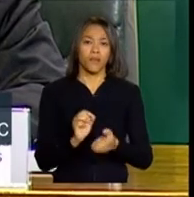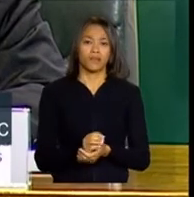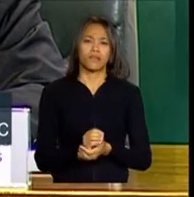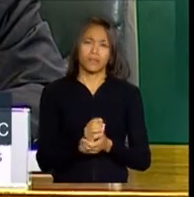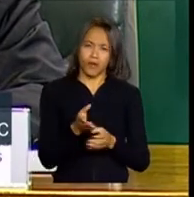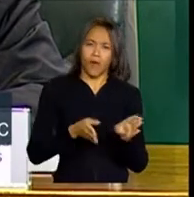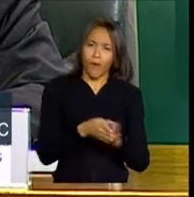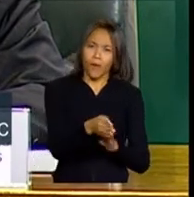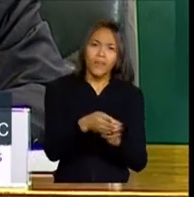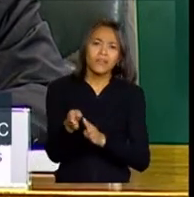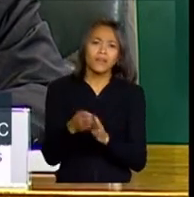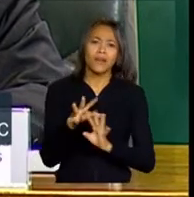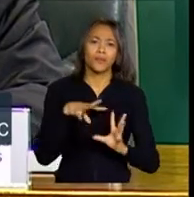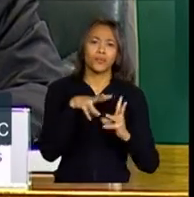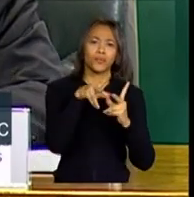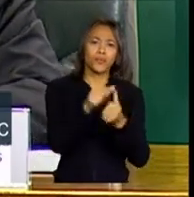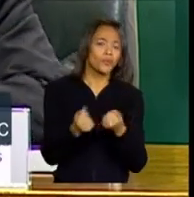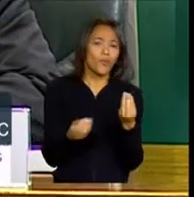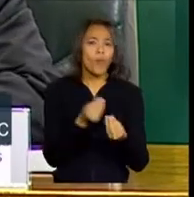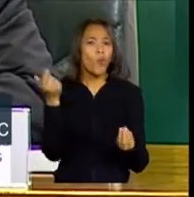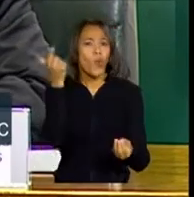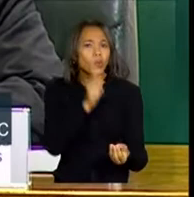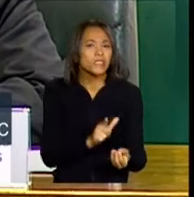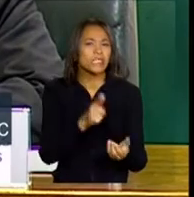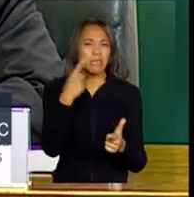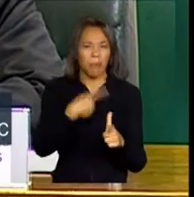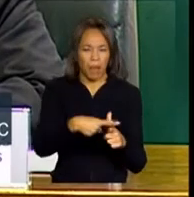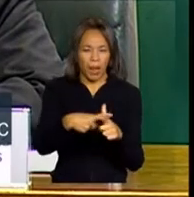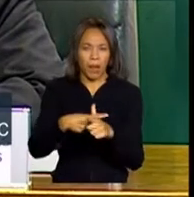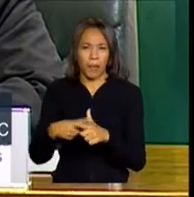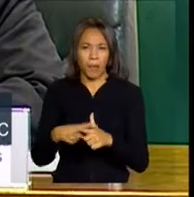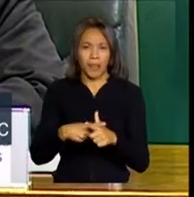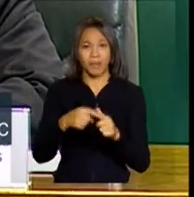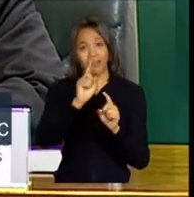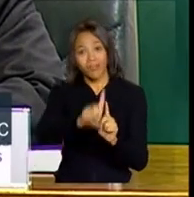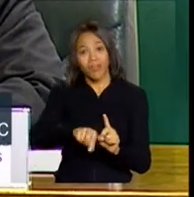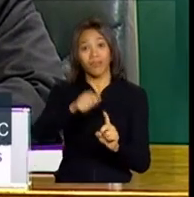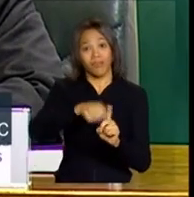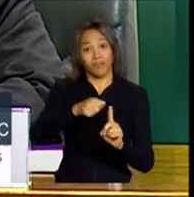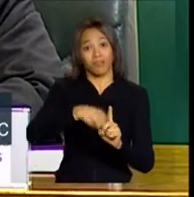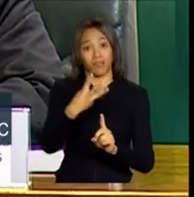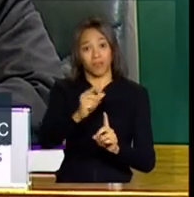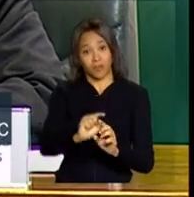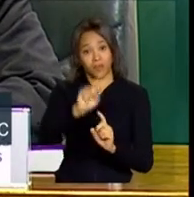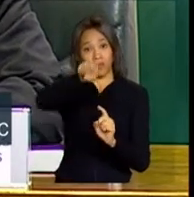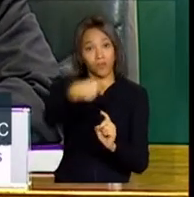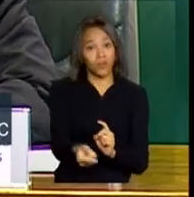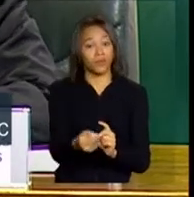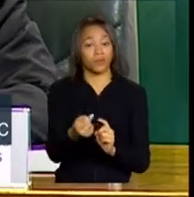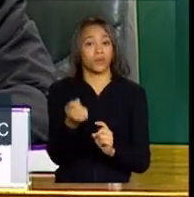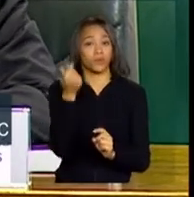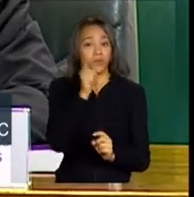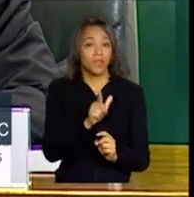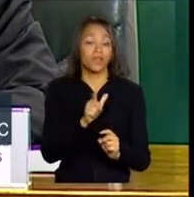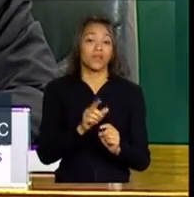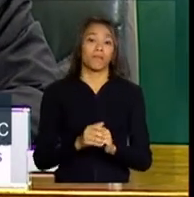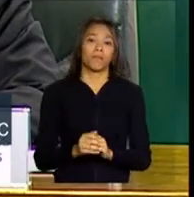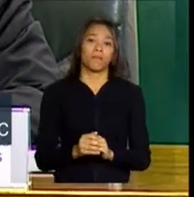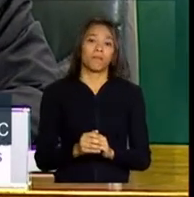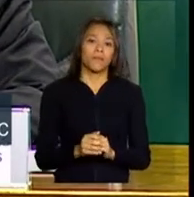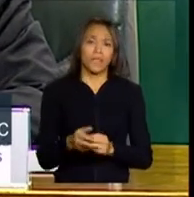auxiliado o mundo atravessar melhor a crise a crise que acloudiria apenas três meses depois a conclusão da rodada de